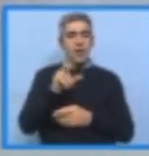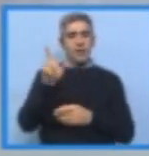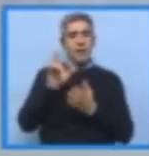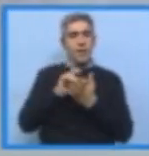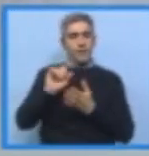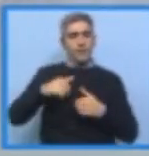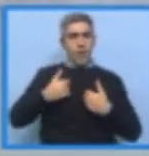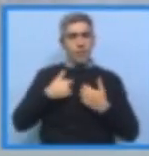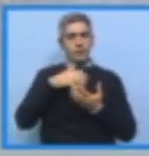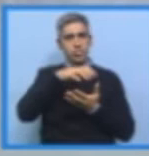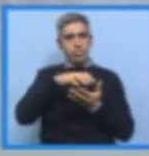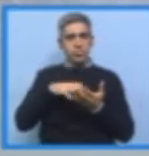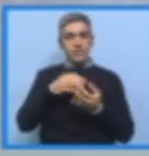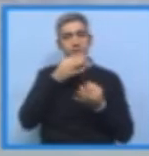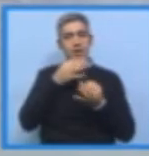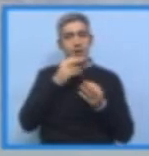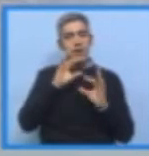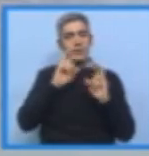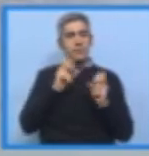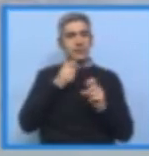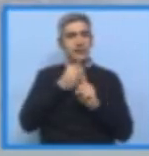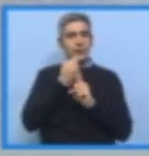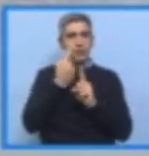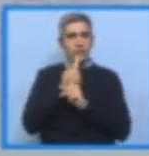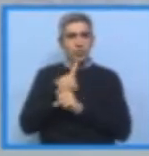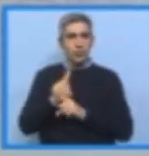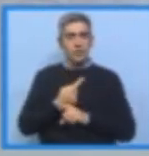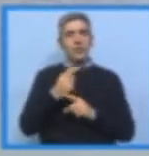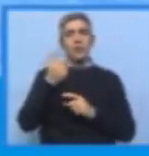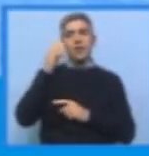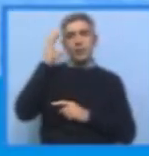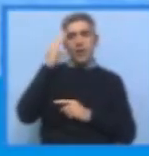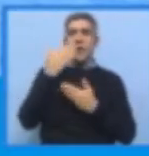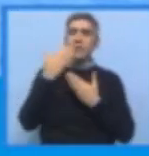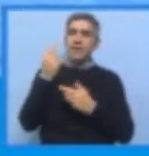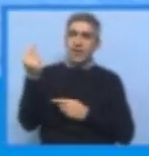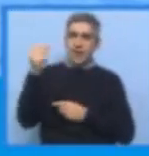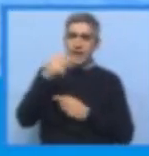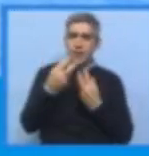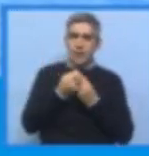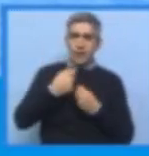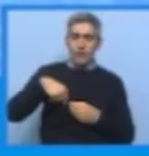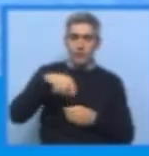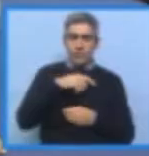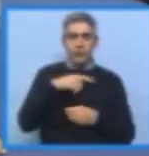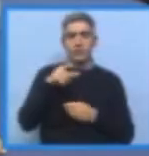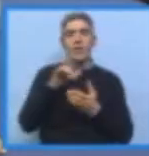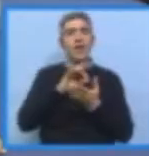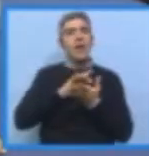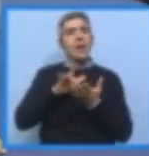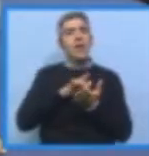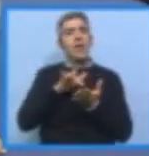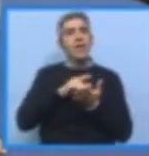condensa precisamente todos estes desafios. Muito boa tarde, obrigado por estar connosco. Escreveu este livro Reanimar, que